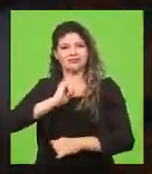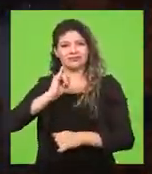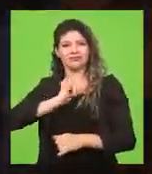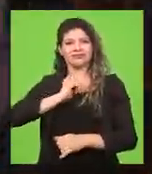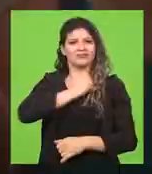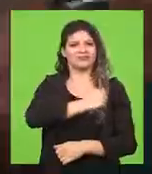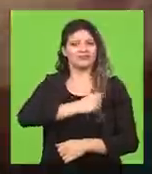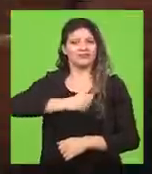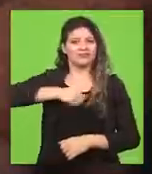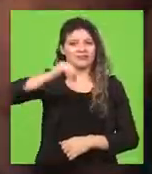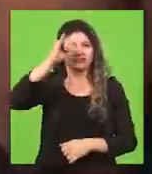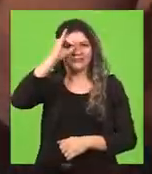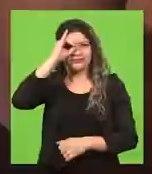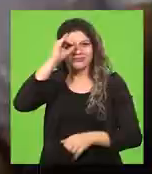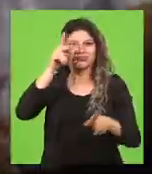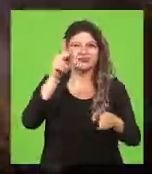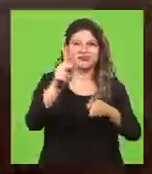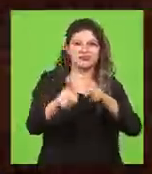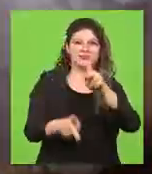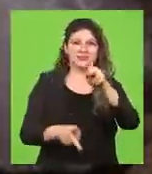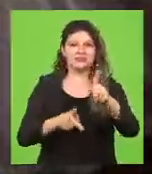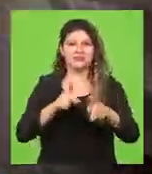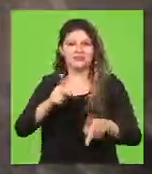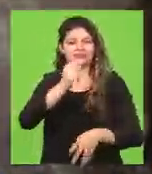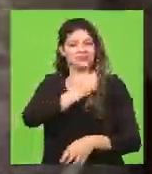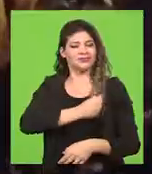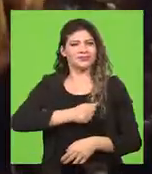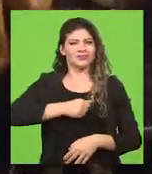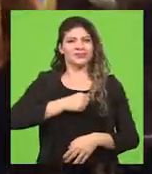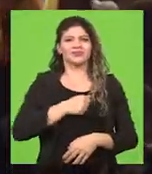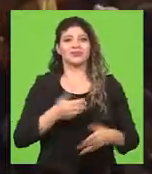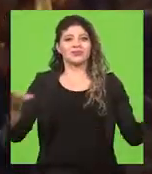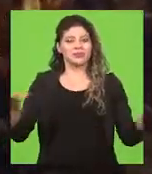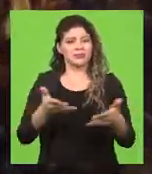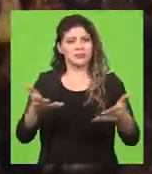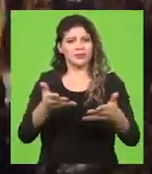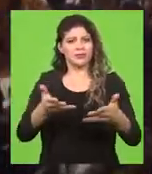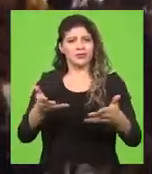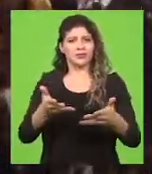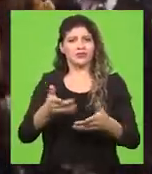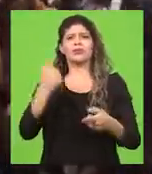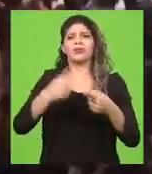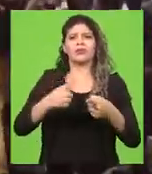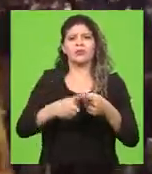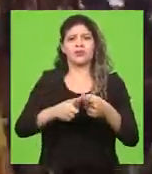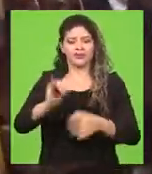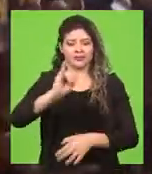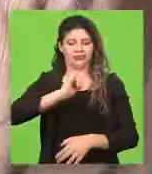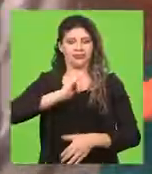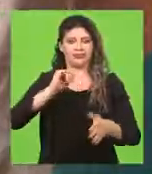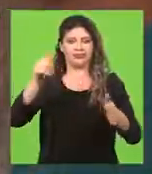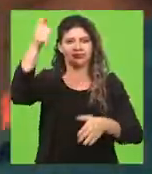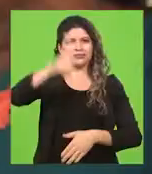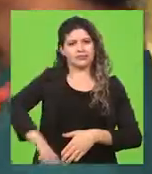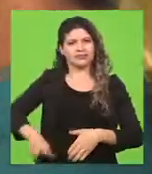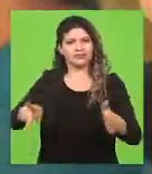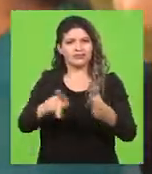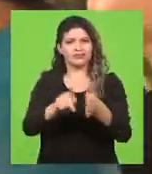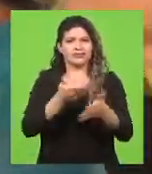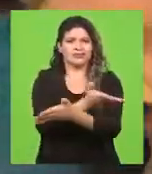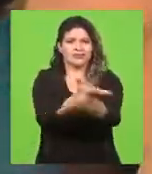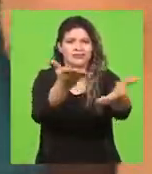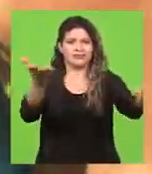internet, Imperatriz tá com saudade do Hildão. O povo tá, é com saudade do Hildão. Agora pegou, porque